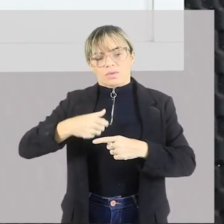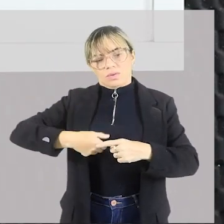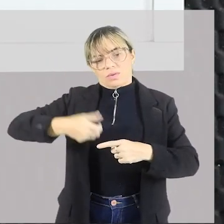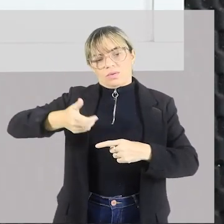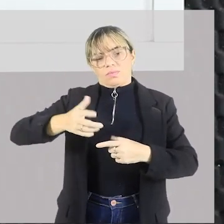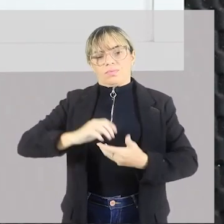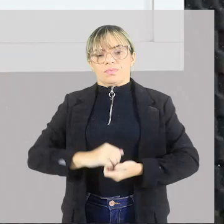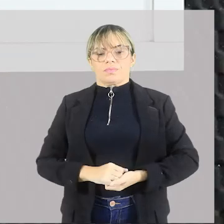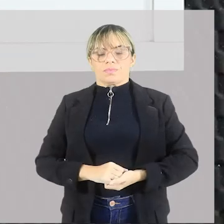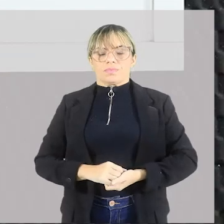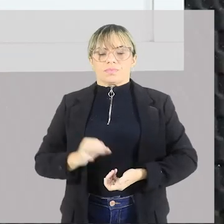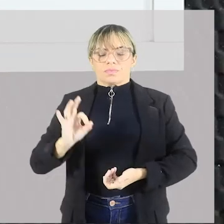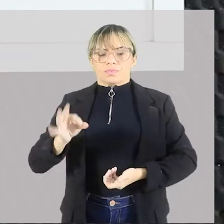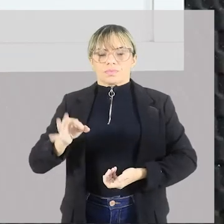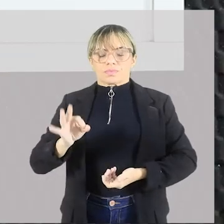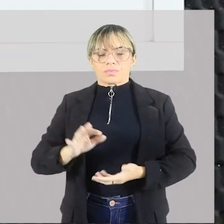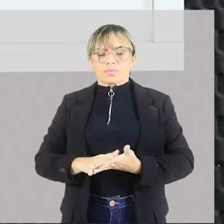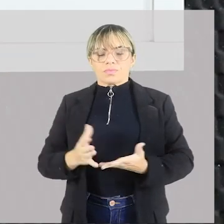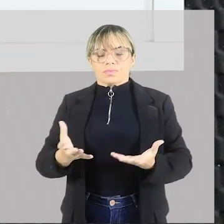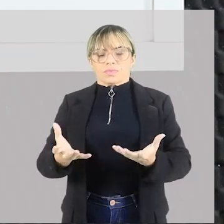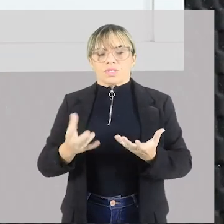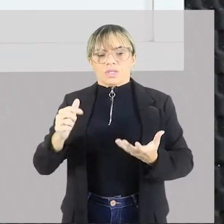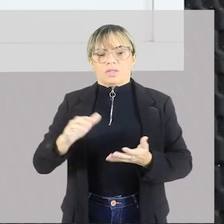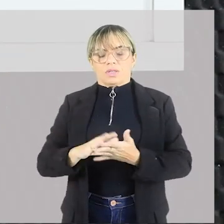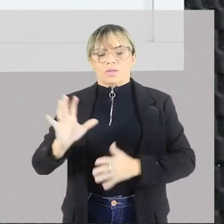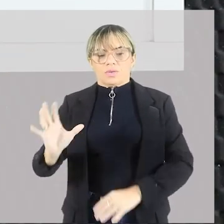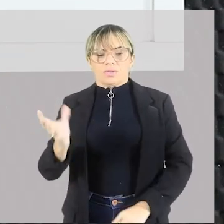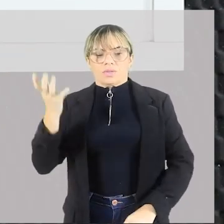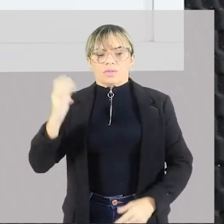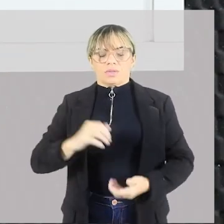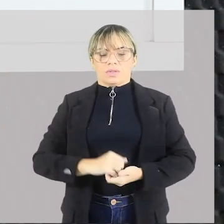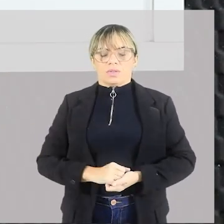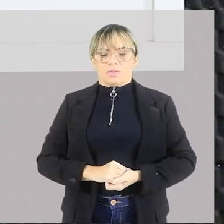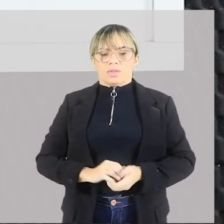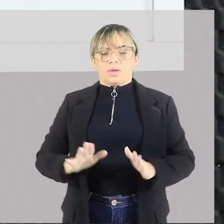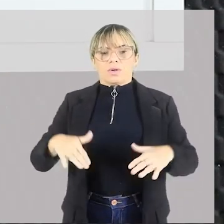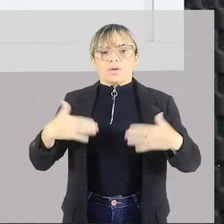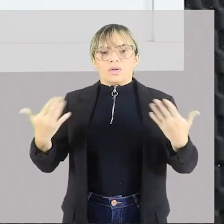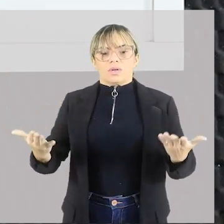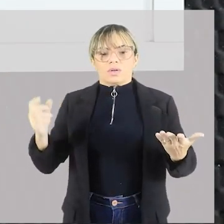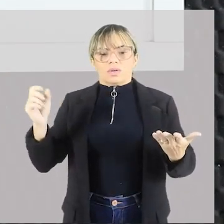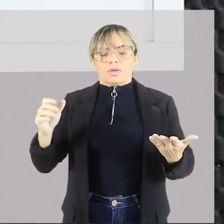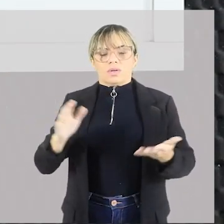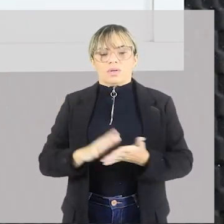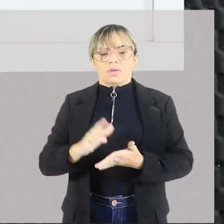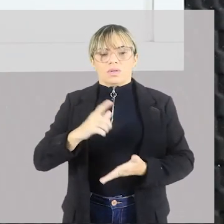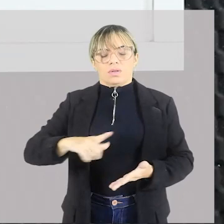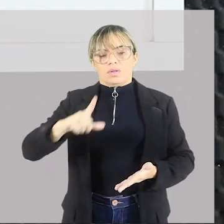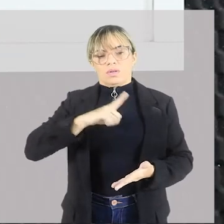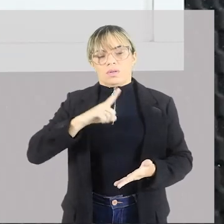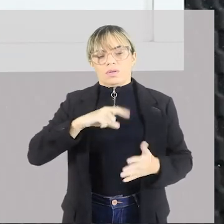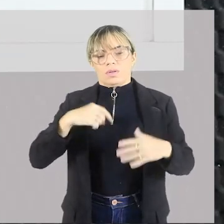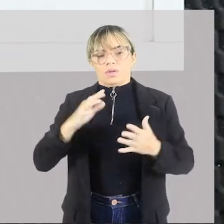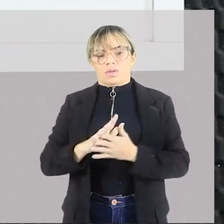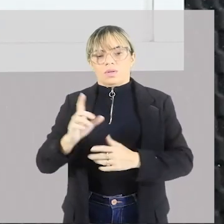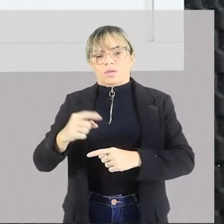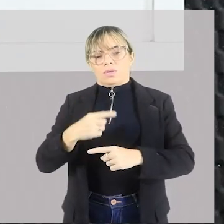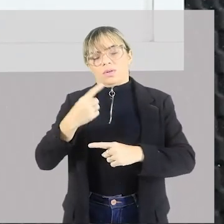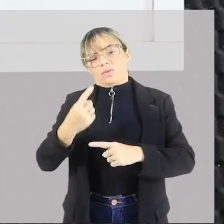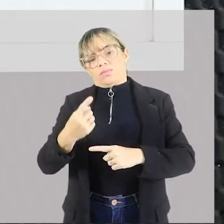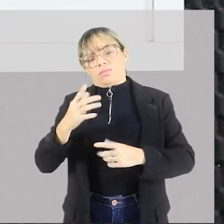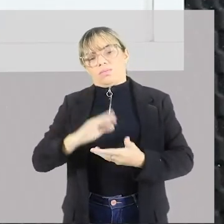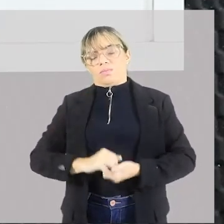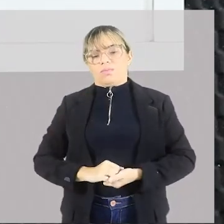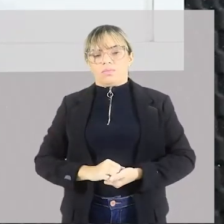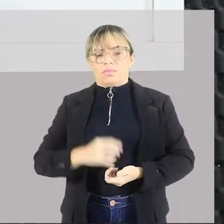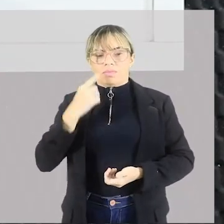evento certo que é o que eu quero que aconteça o que eu quero que aconteça tem Quantos elementos tem um